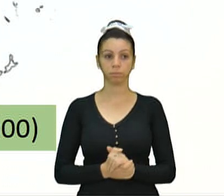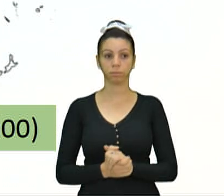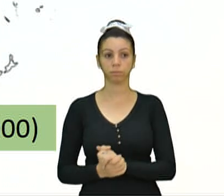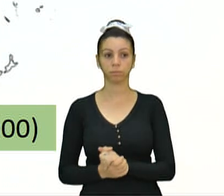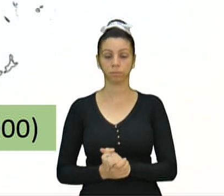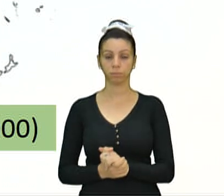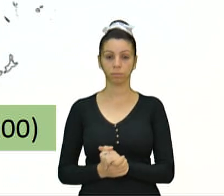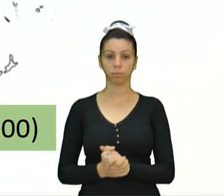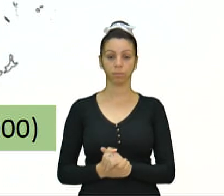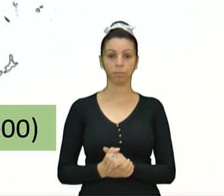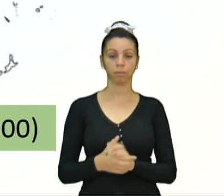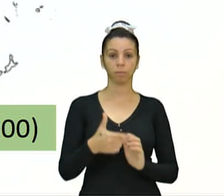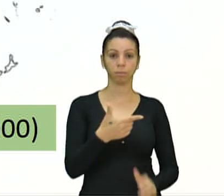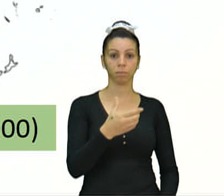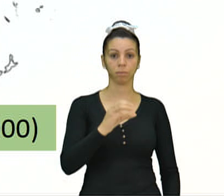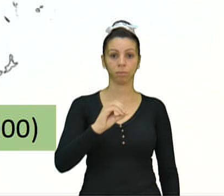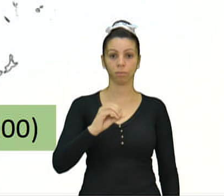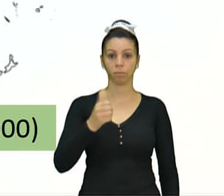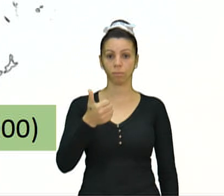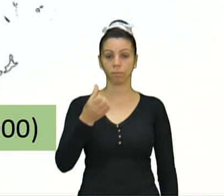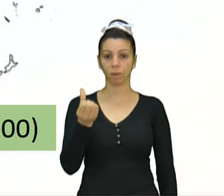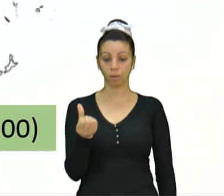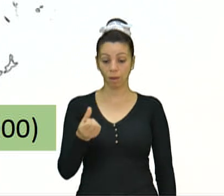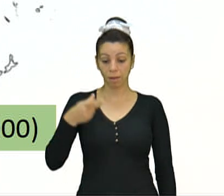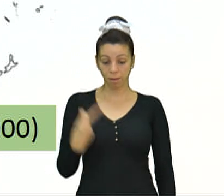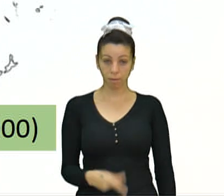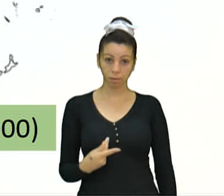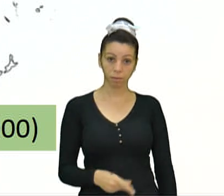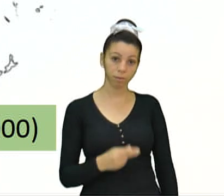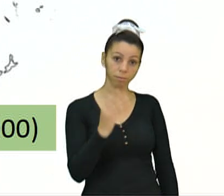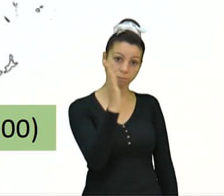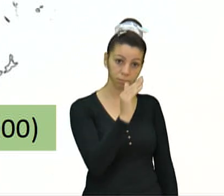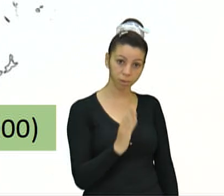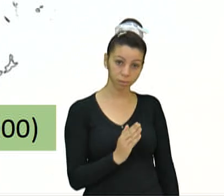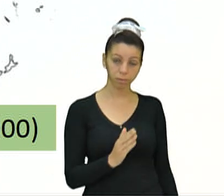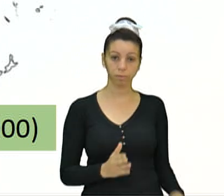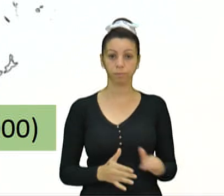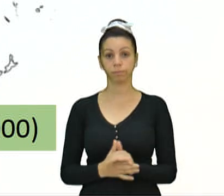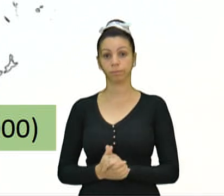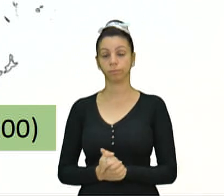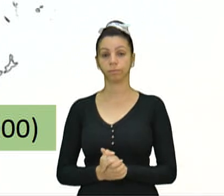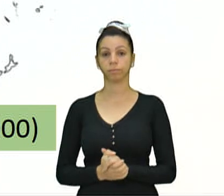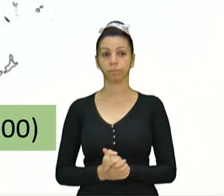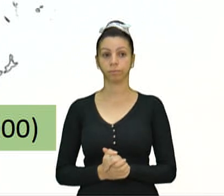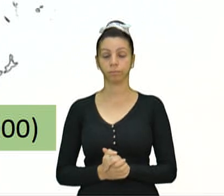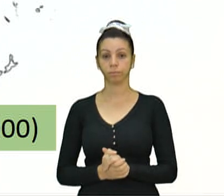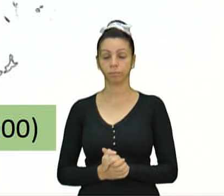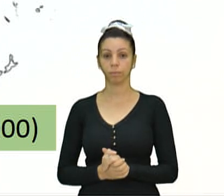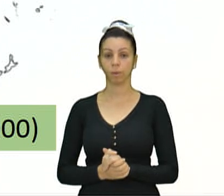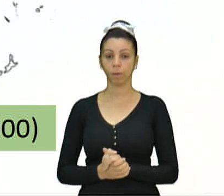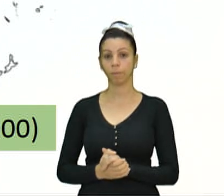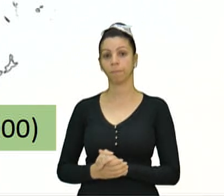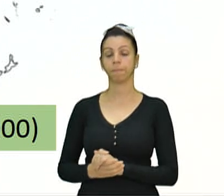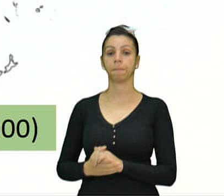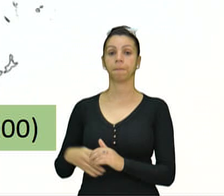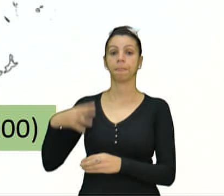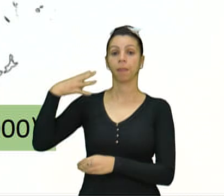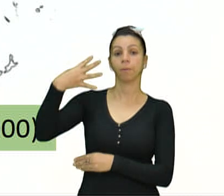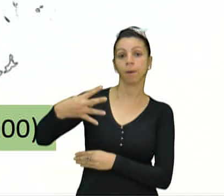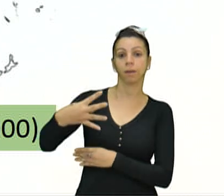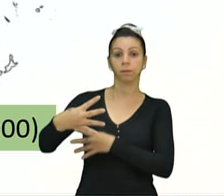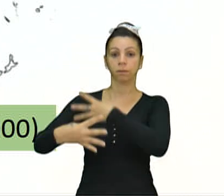A de 2016 foi justamente o que aconteceu aqui no Brasil, né? Como a gente sabe, de 4 em 4 anos acontecem as